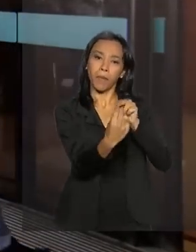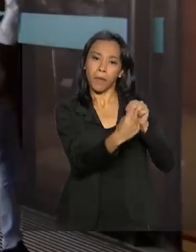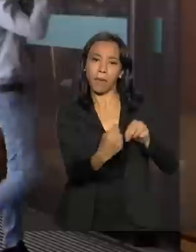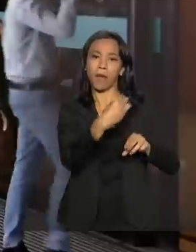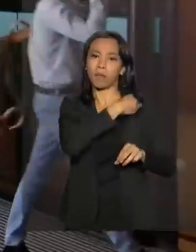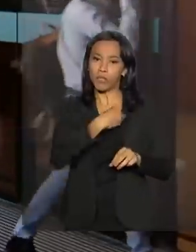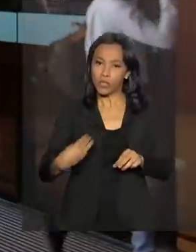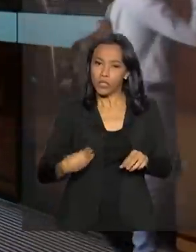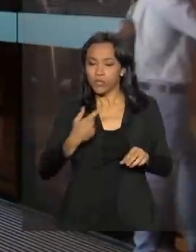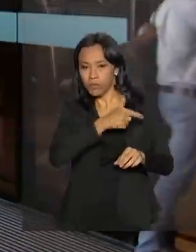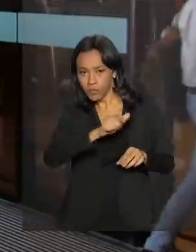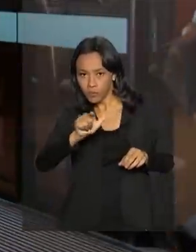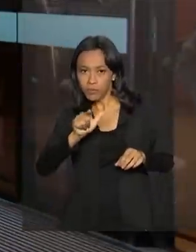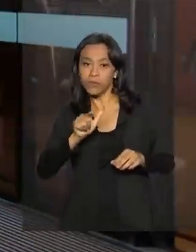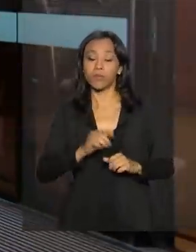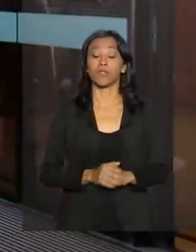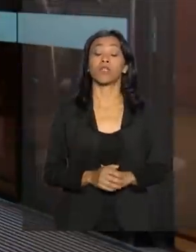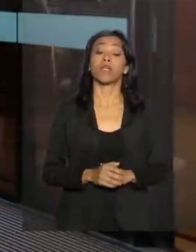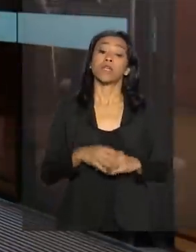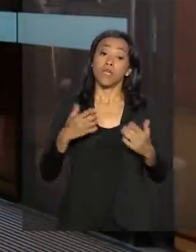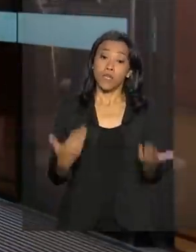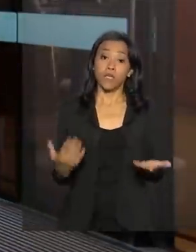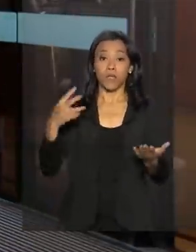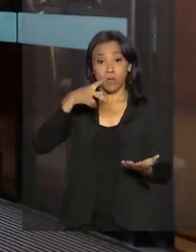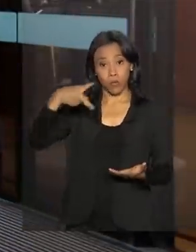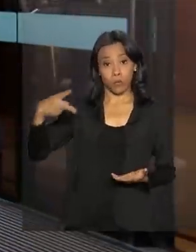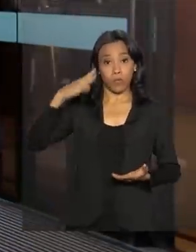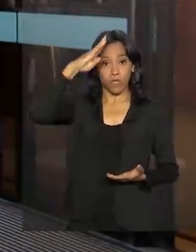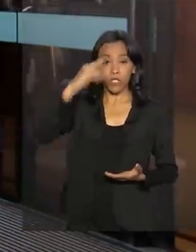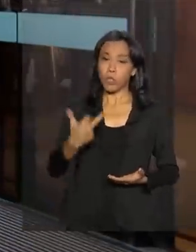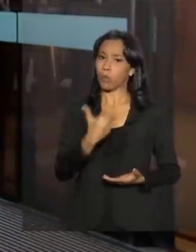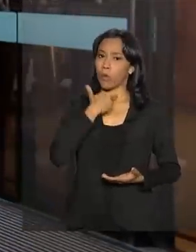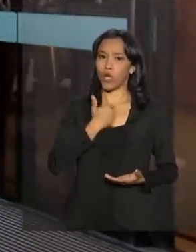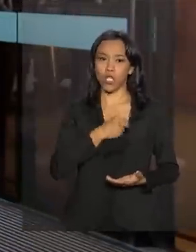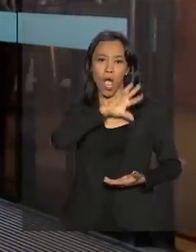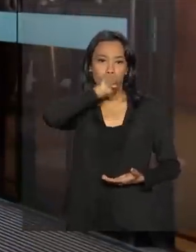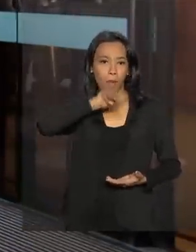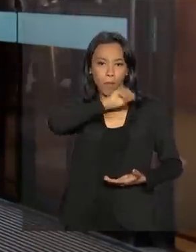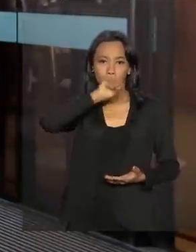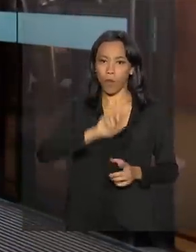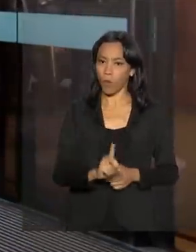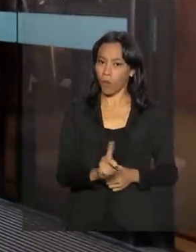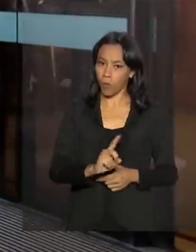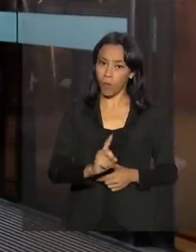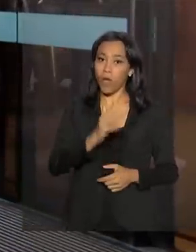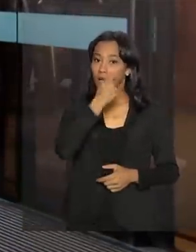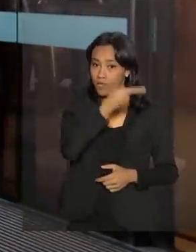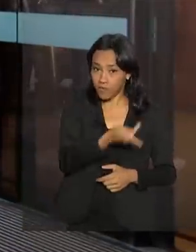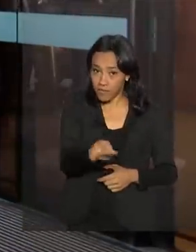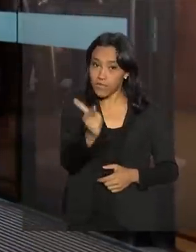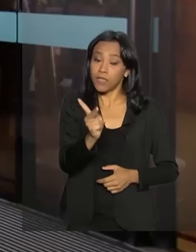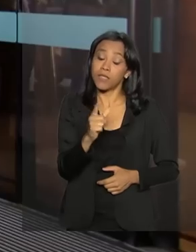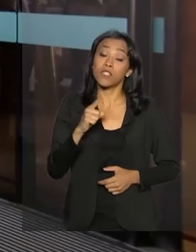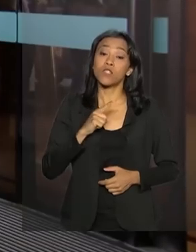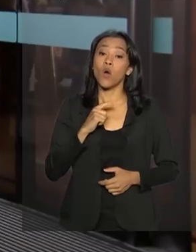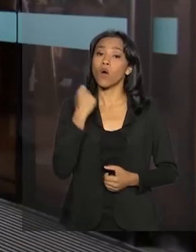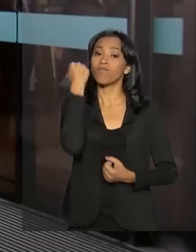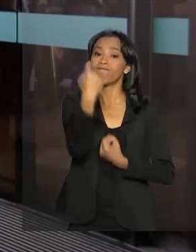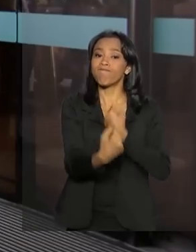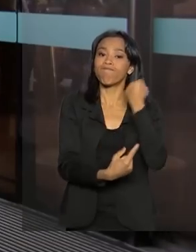mais próximos. Como o presidente tem a recomendação médica de não falar e as visitas físicas continuam